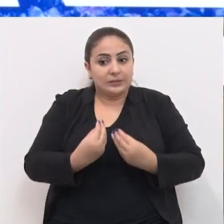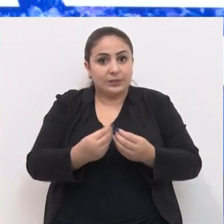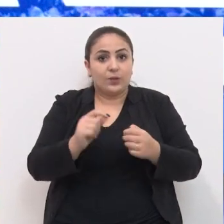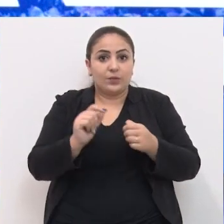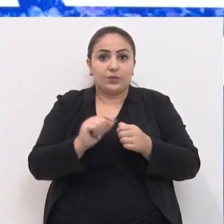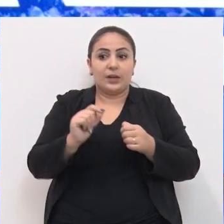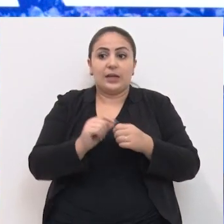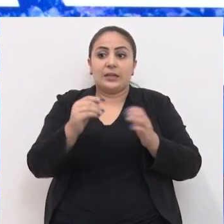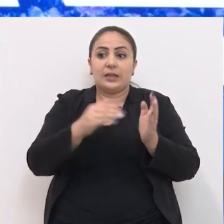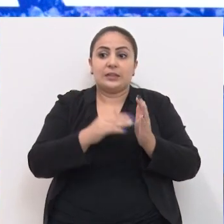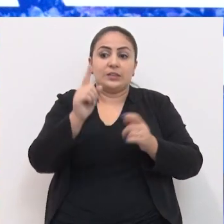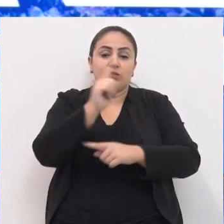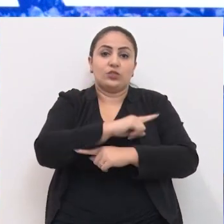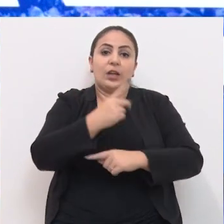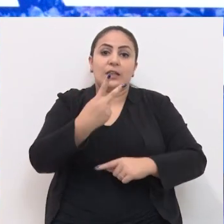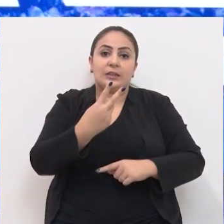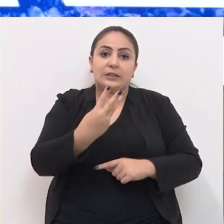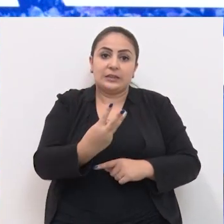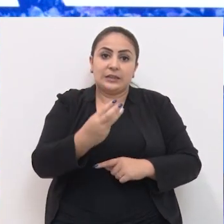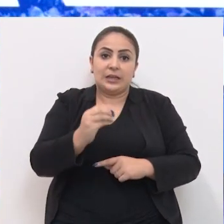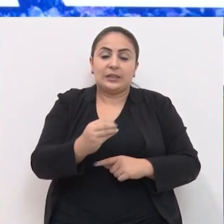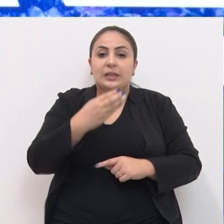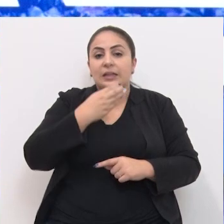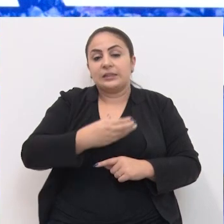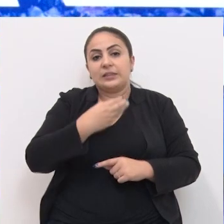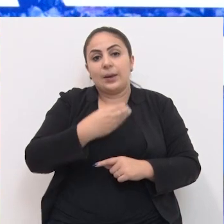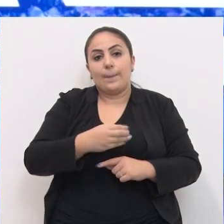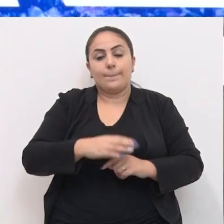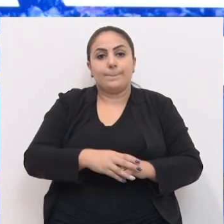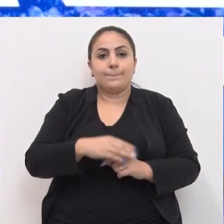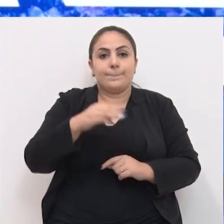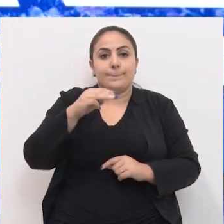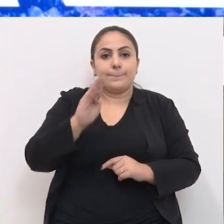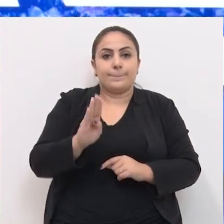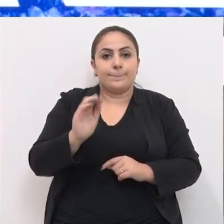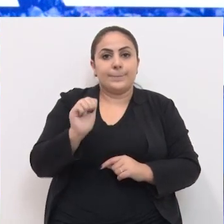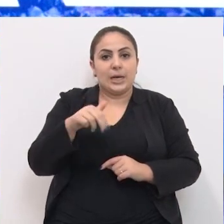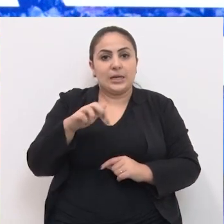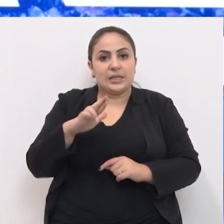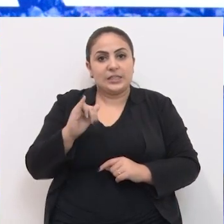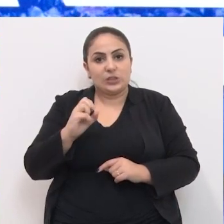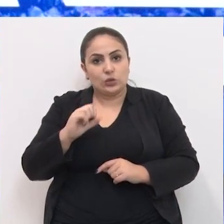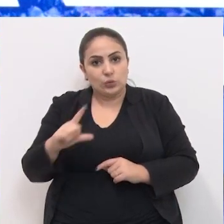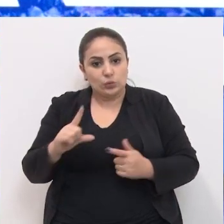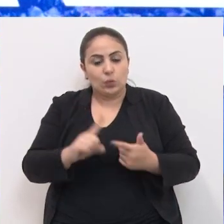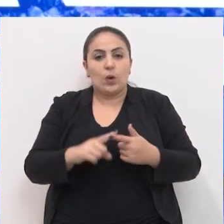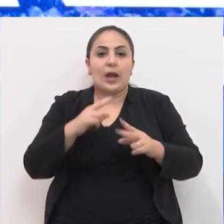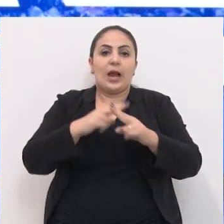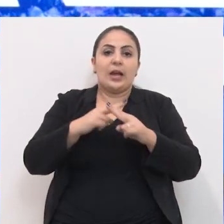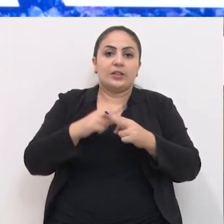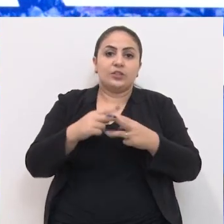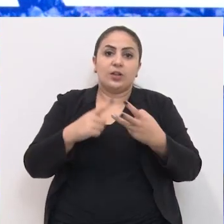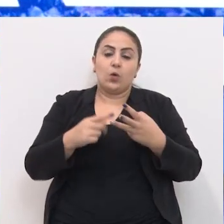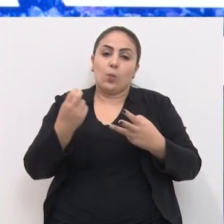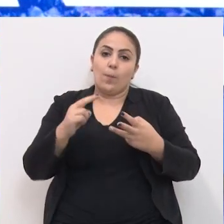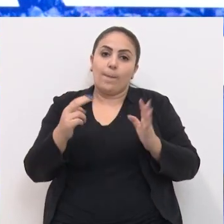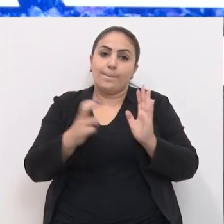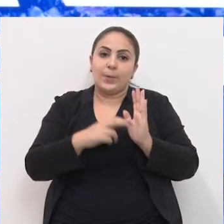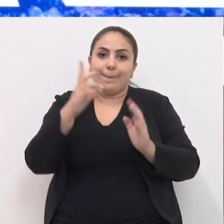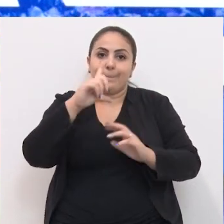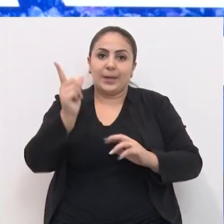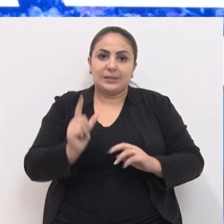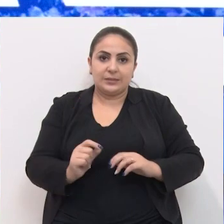ser realizadas até o dia 30 de dezembro no Banrisul, Caixa Econômica Federal ou Banco do Brasil.